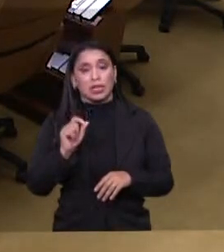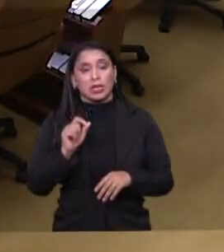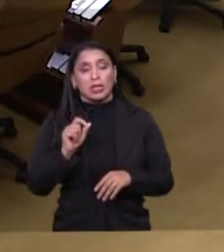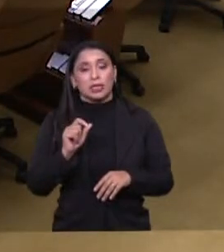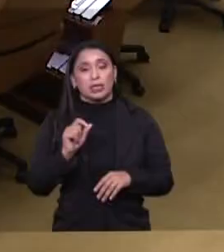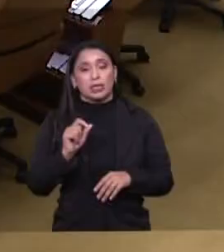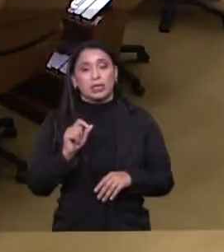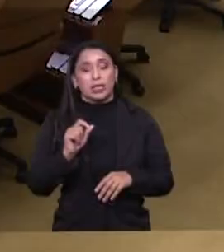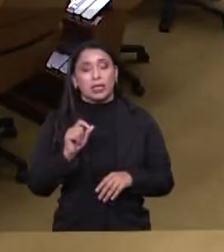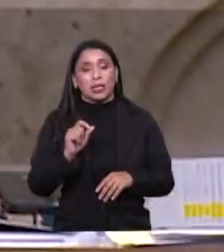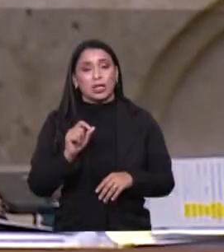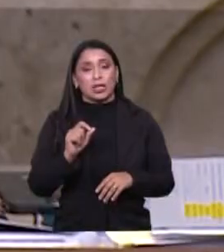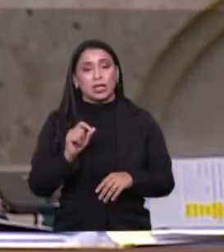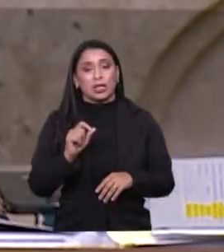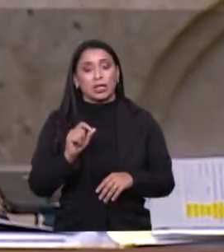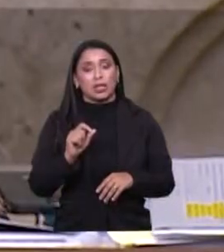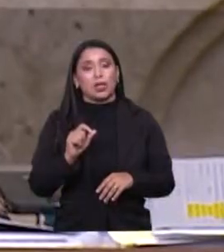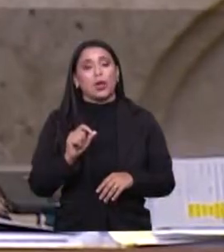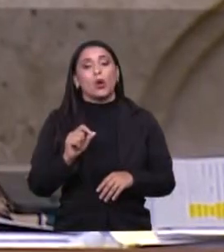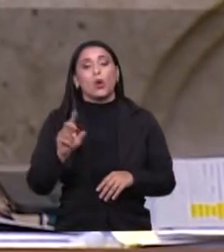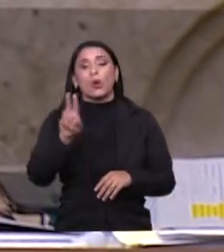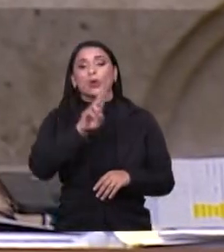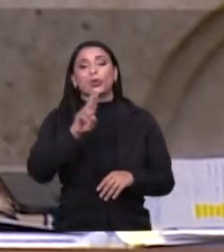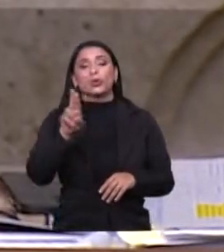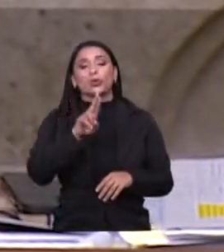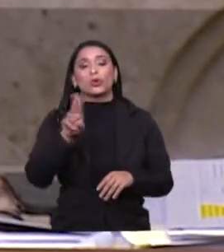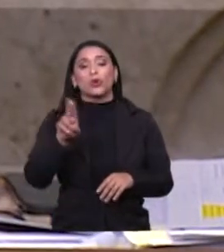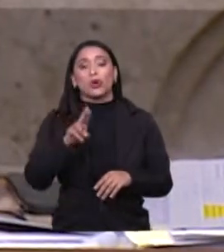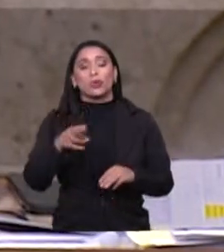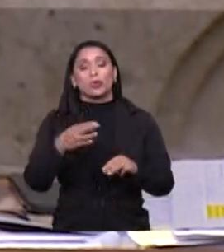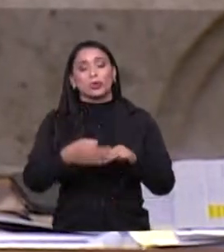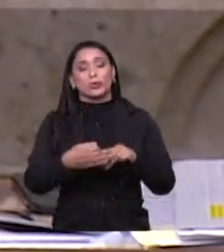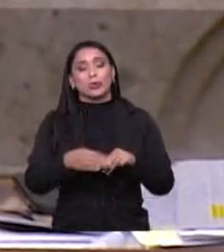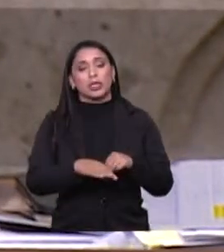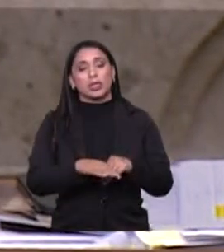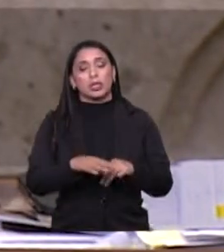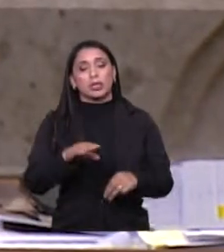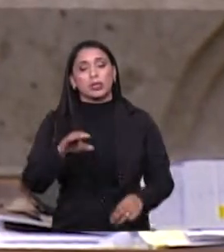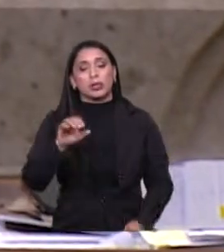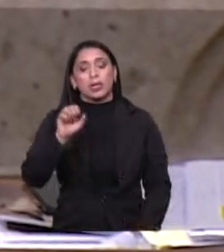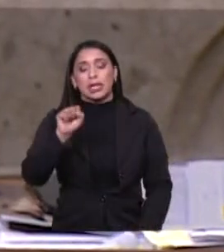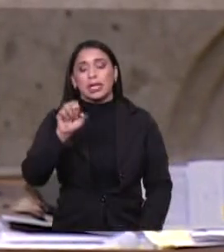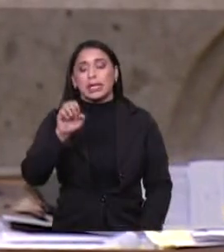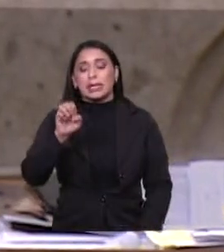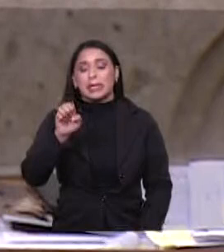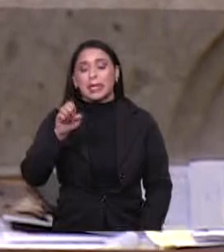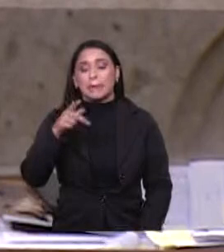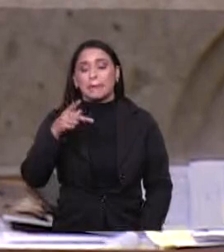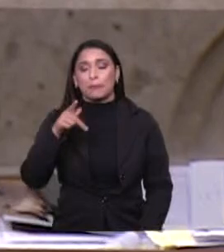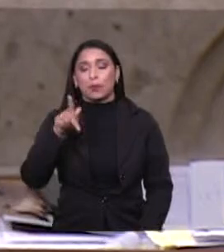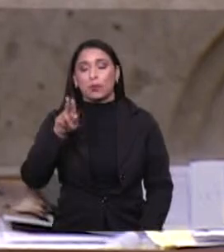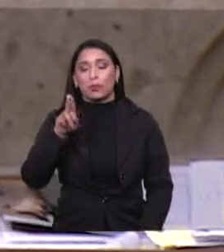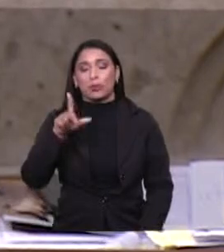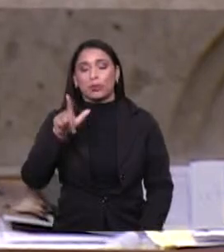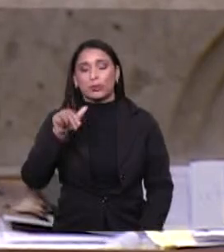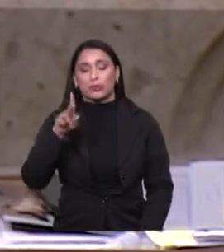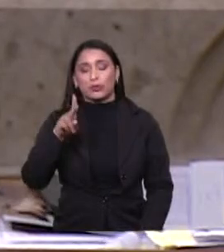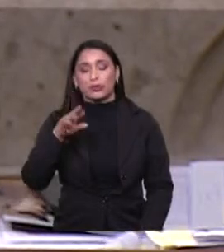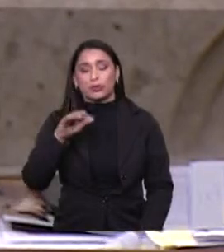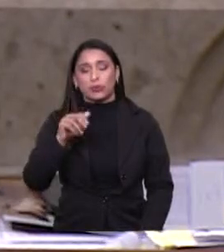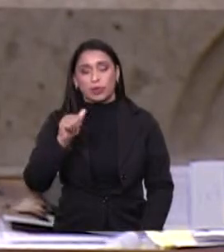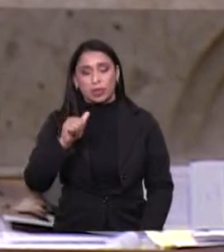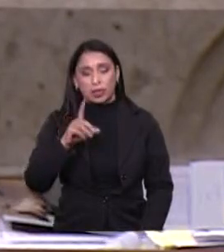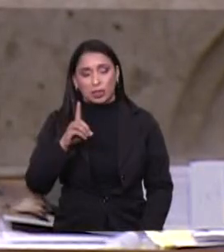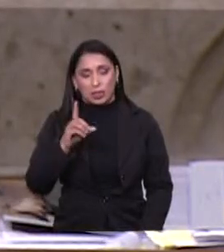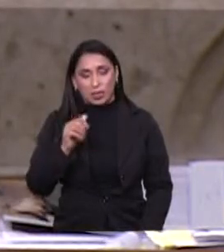a posição do nome do ministro Sepúlveda pertence ao nosso museu. O item seguinte, ministro Alexandre, é importantíssimo